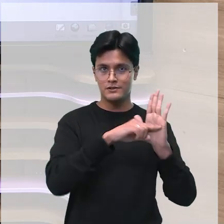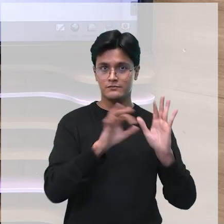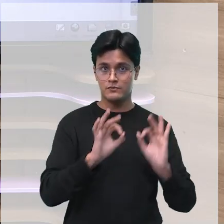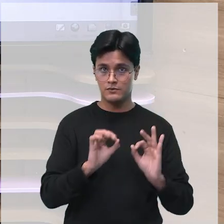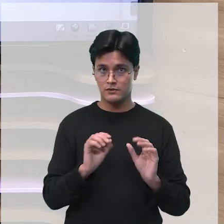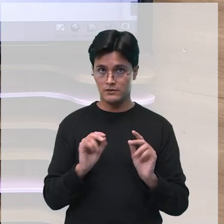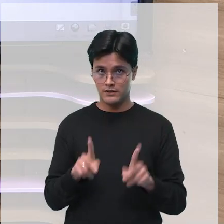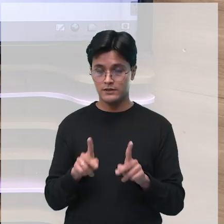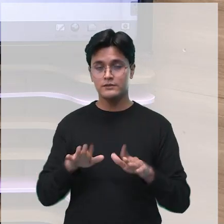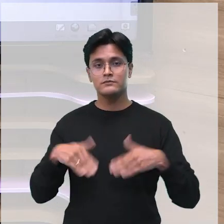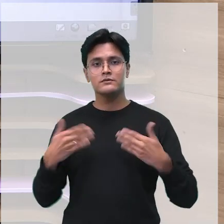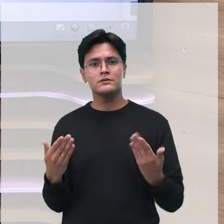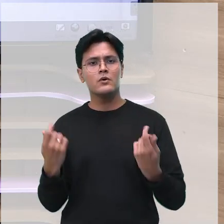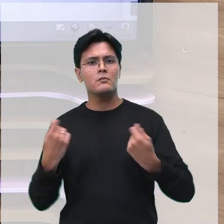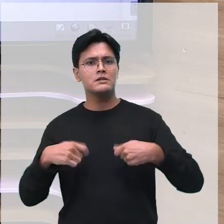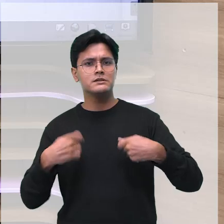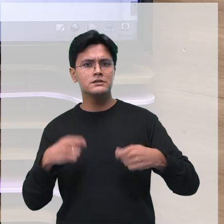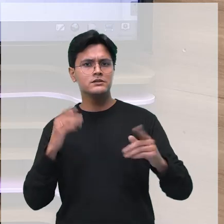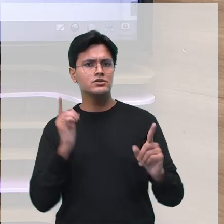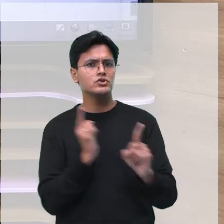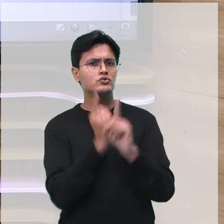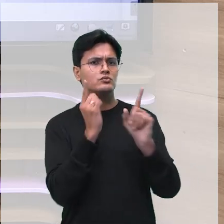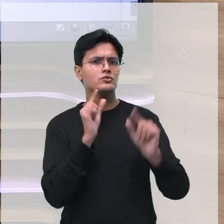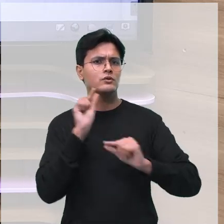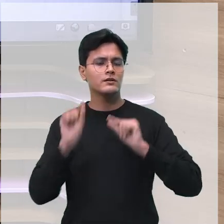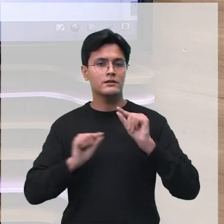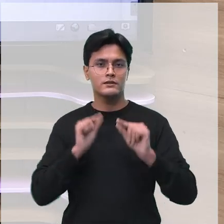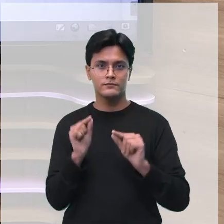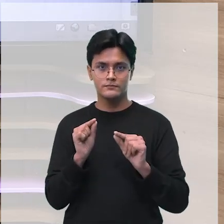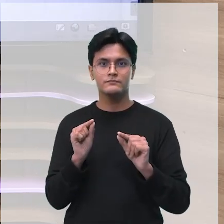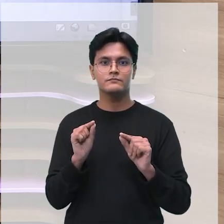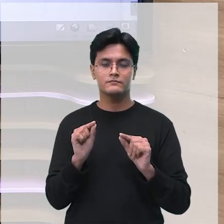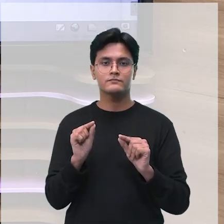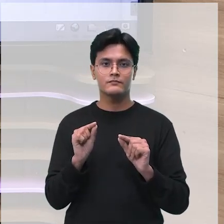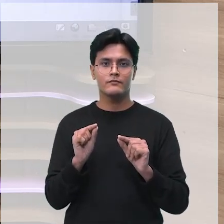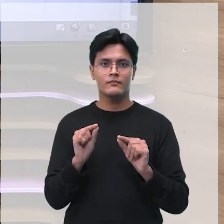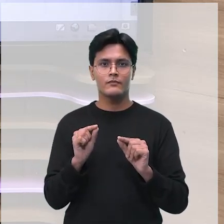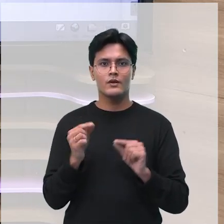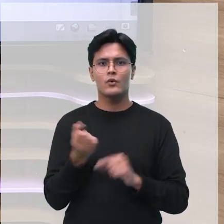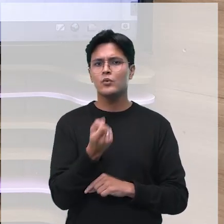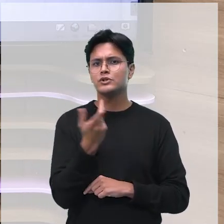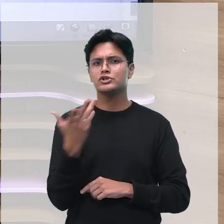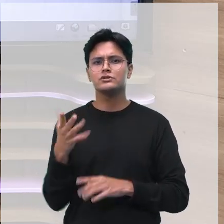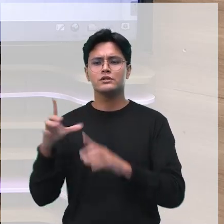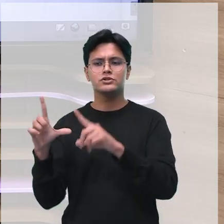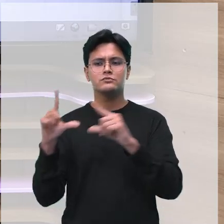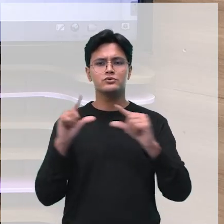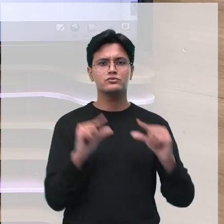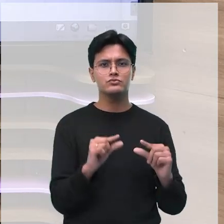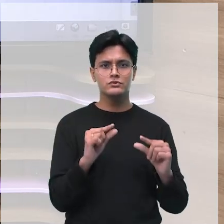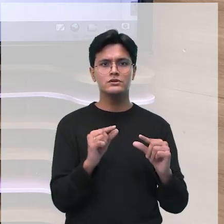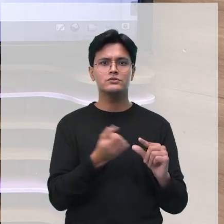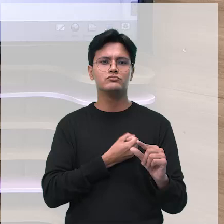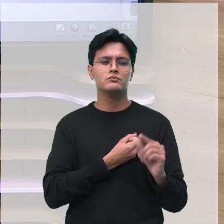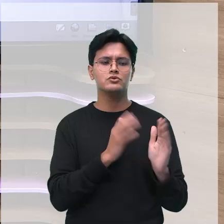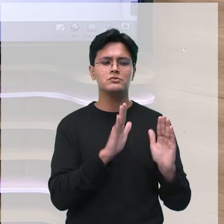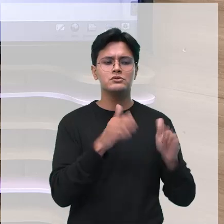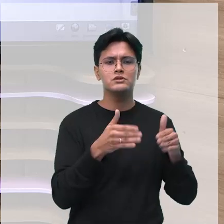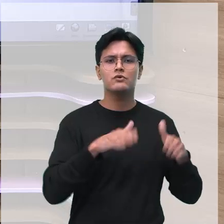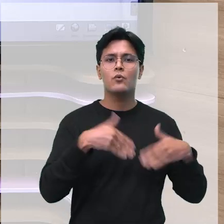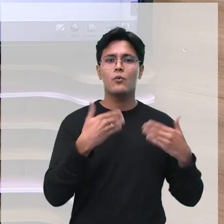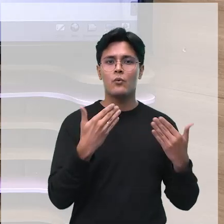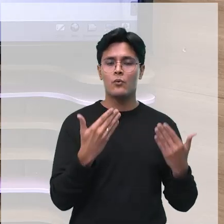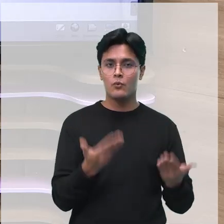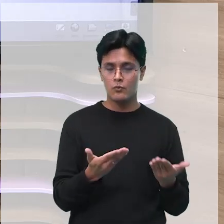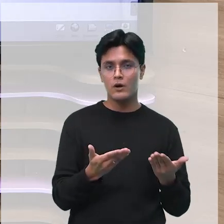tá então a gente precisa descobrir para quanto foi de fato essa atura a partir dessa